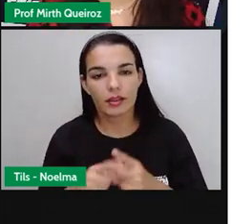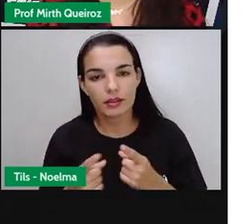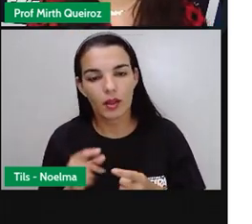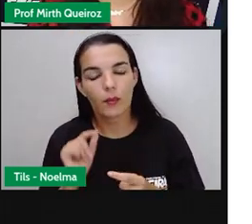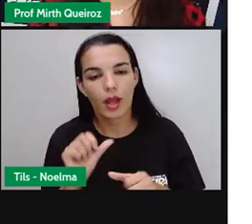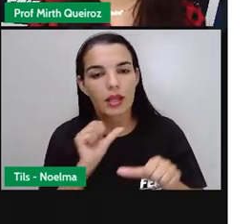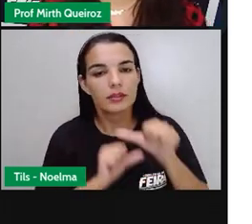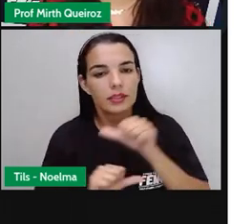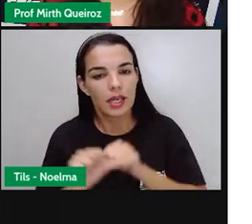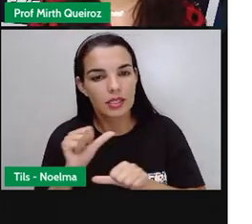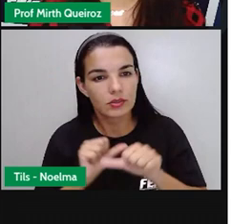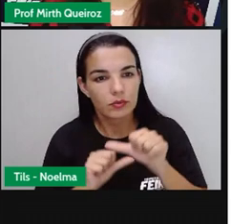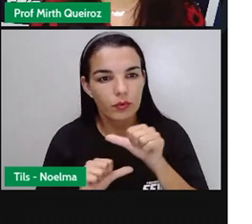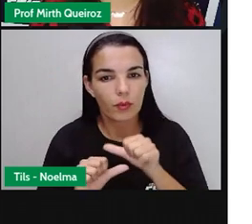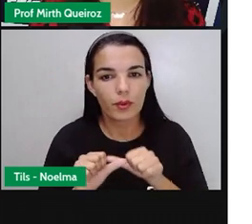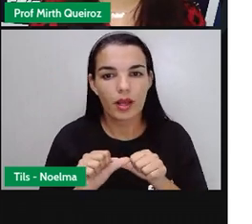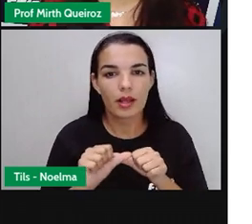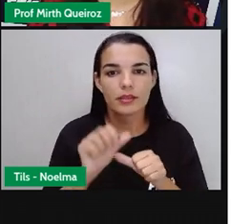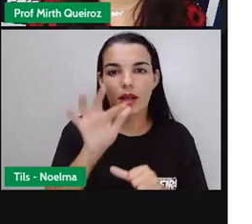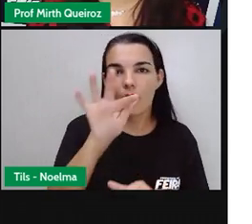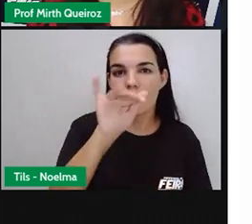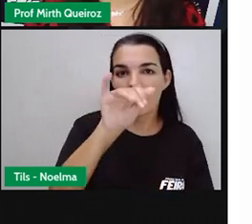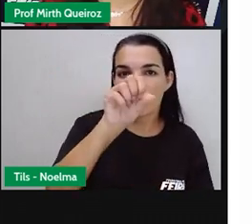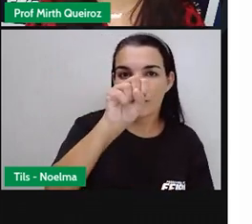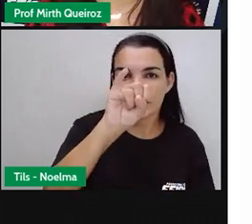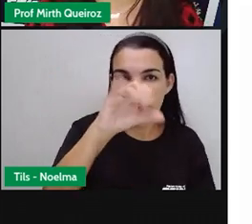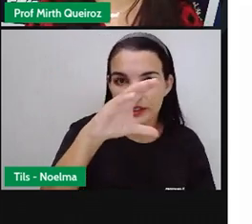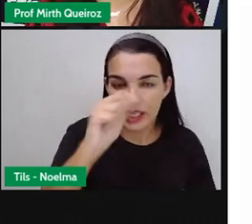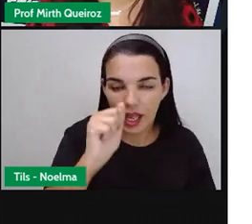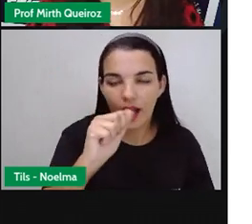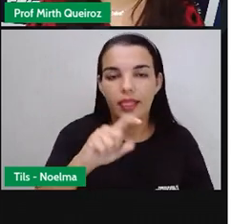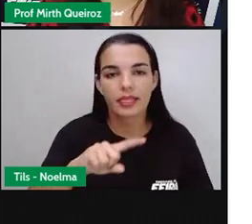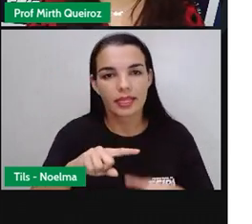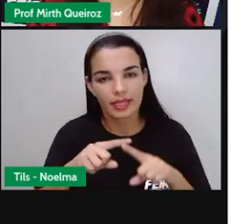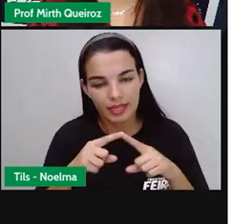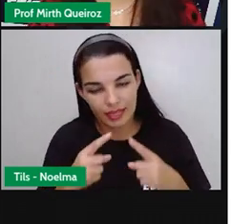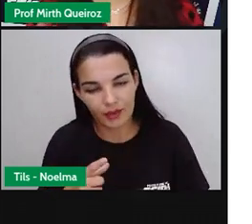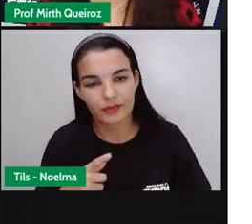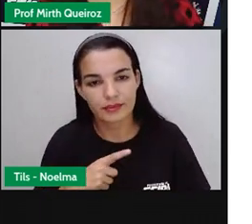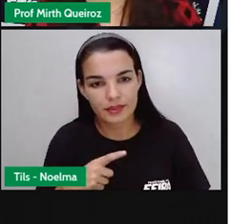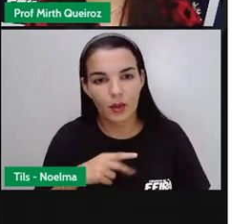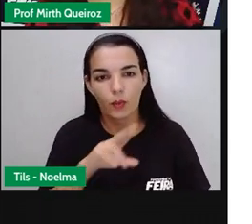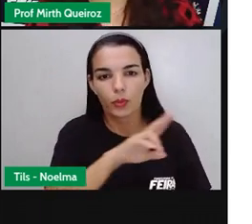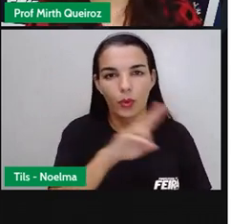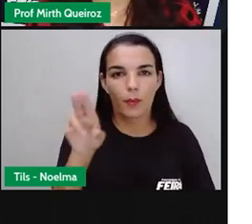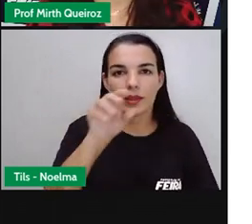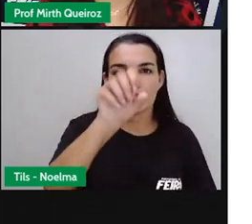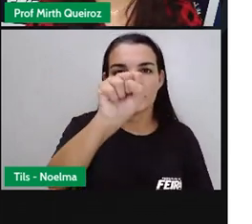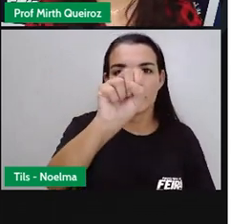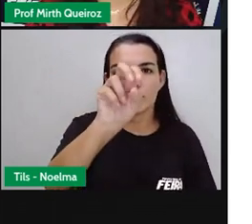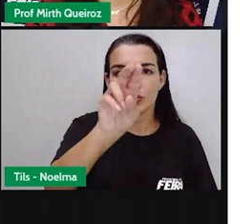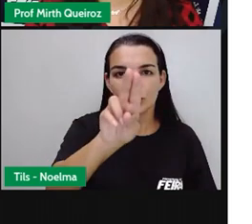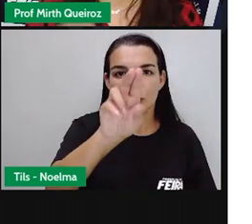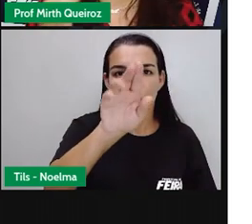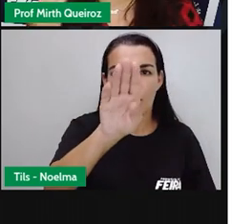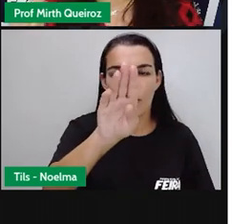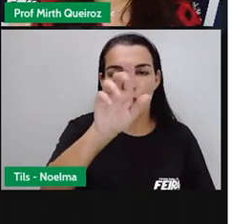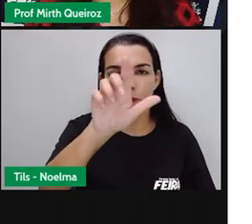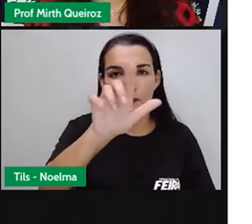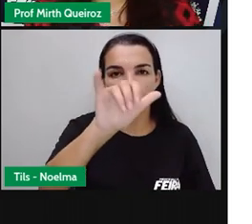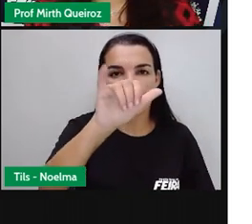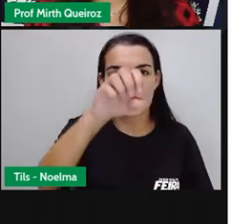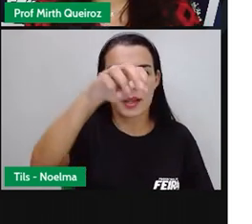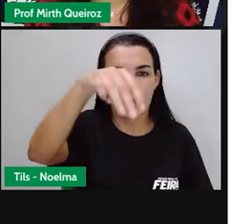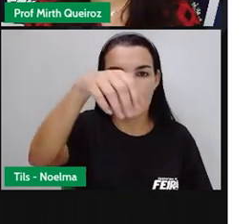tipo de transformação física é chamado de sublimação. Então, é um fenômeno físico. Então, nos